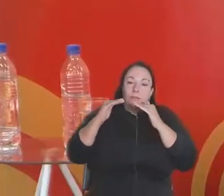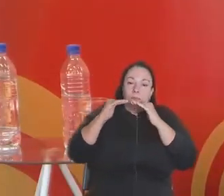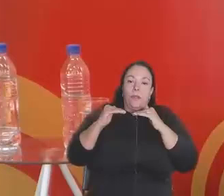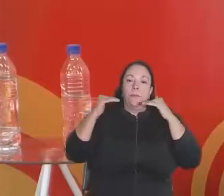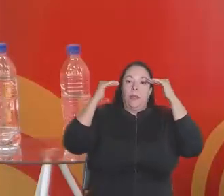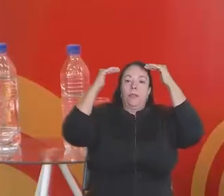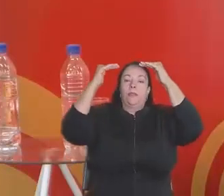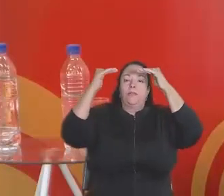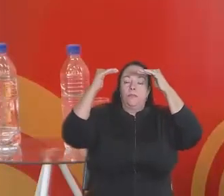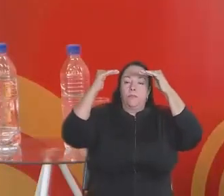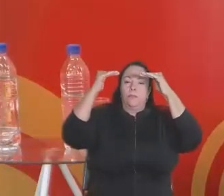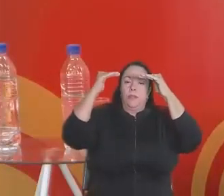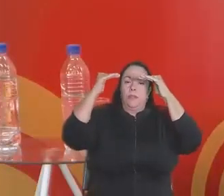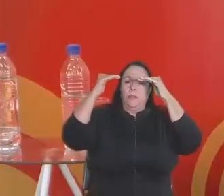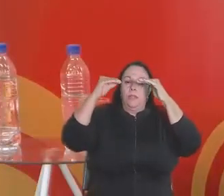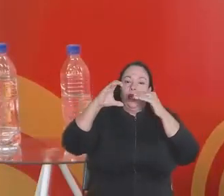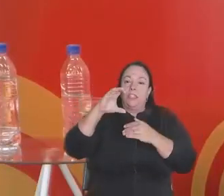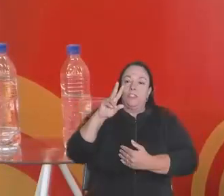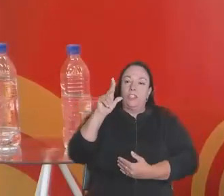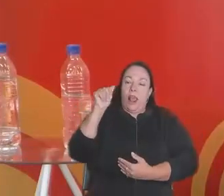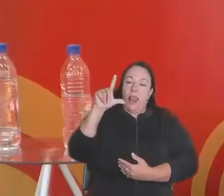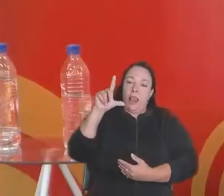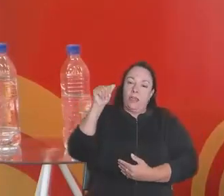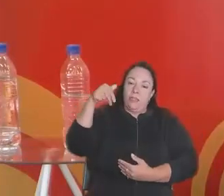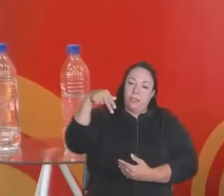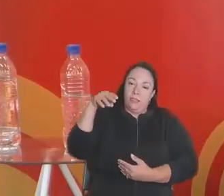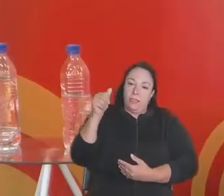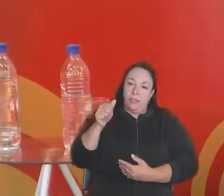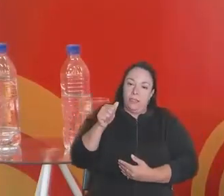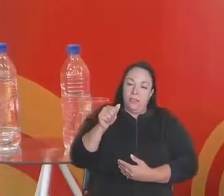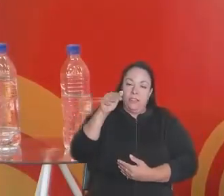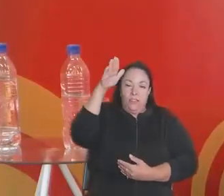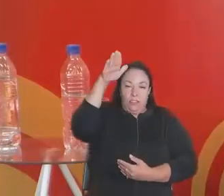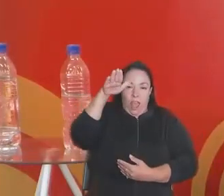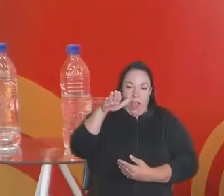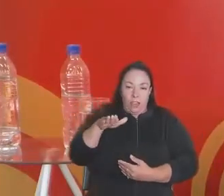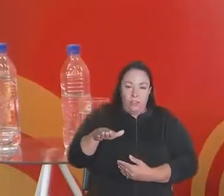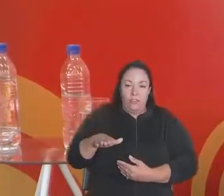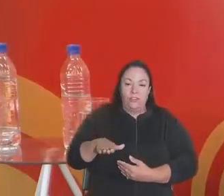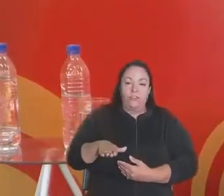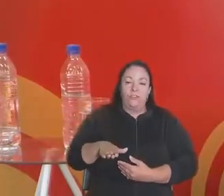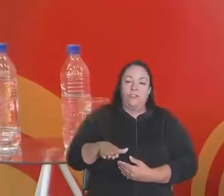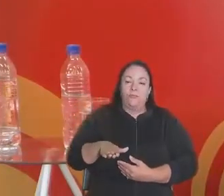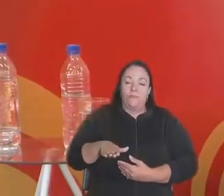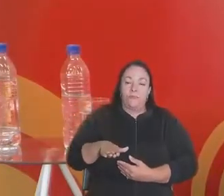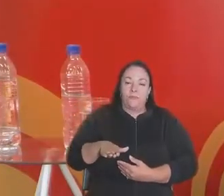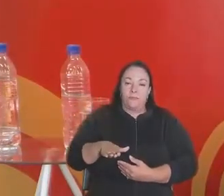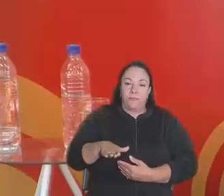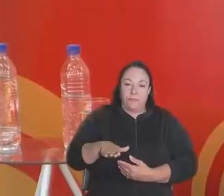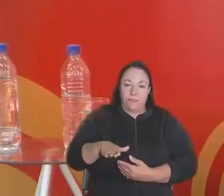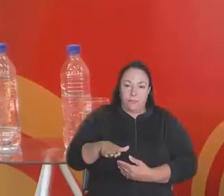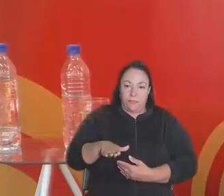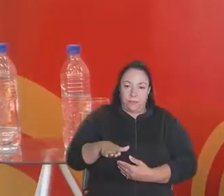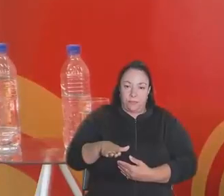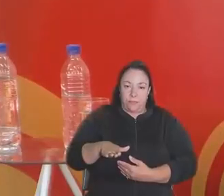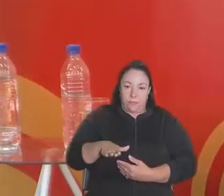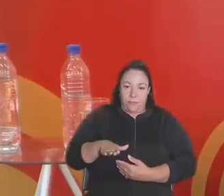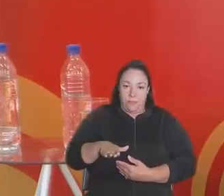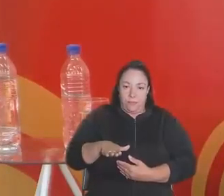da chalana, já ao entardecer, aí vinha o